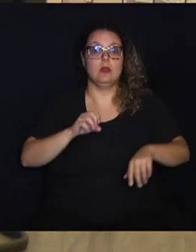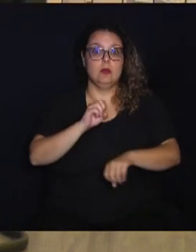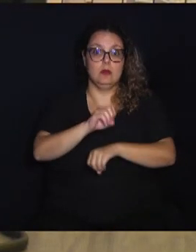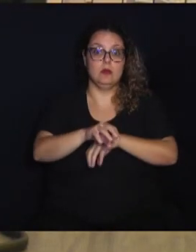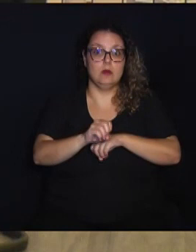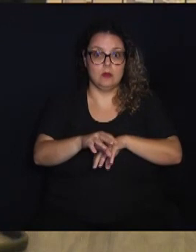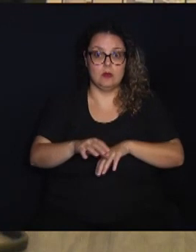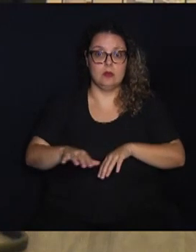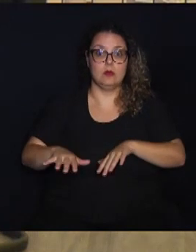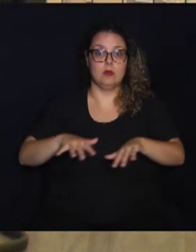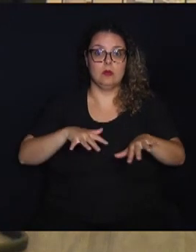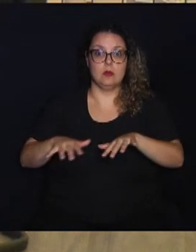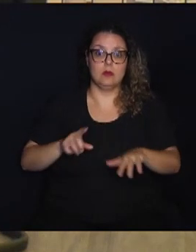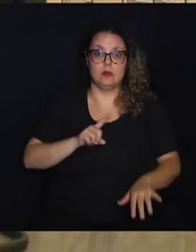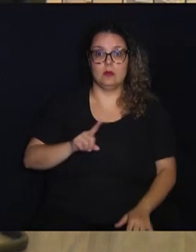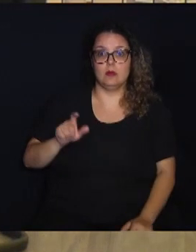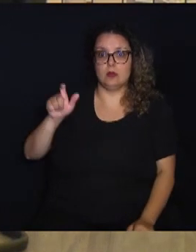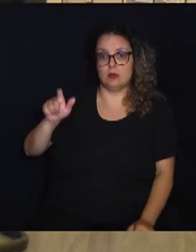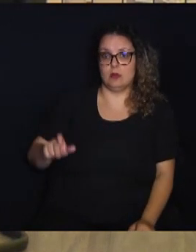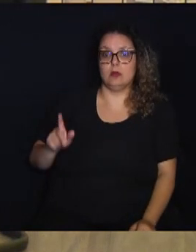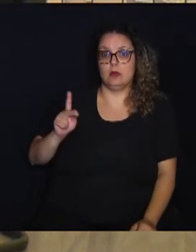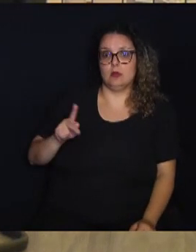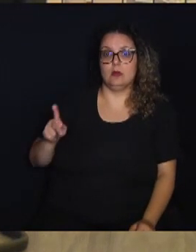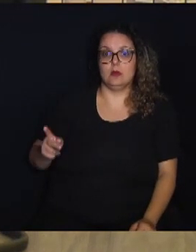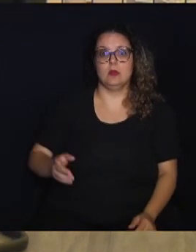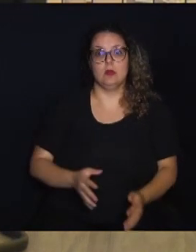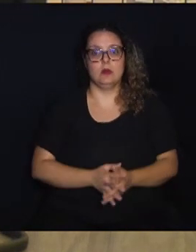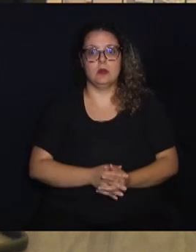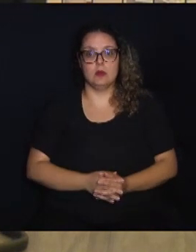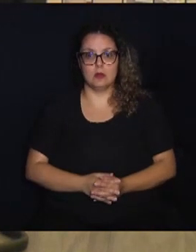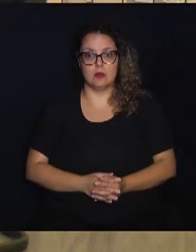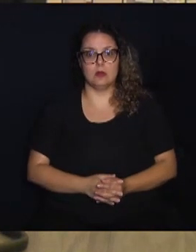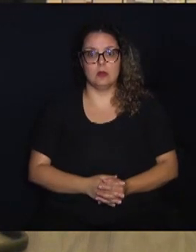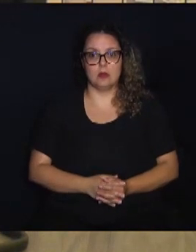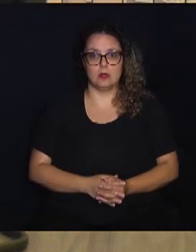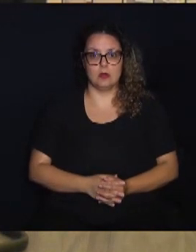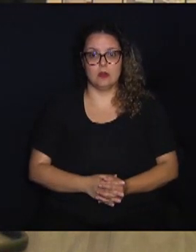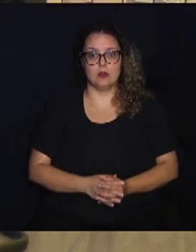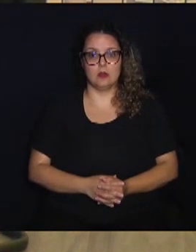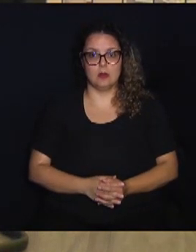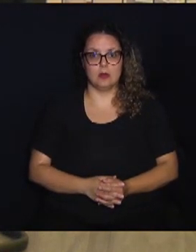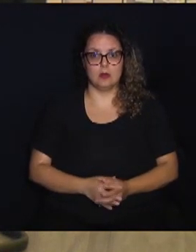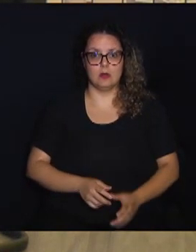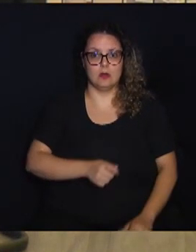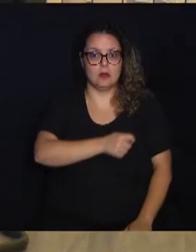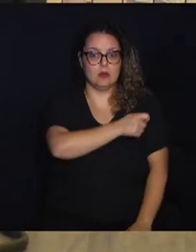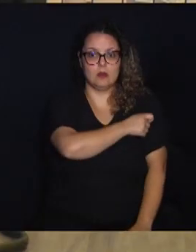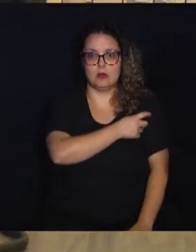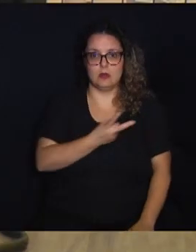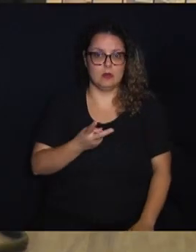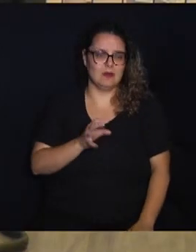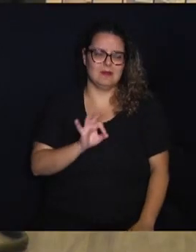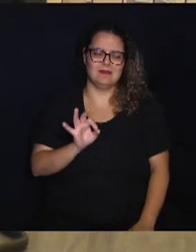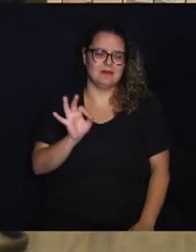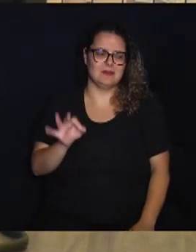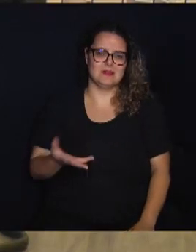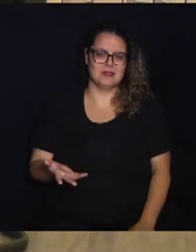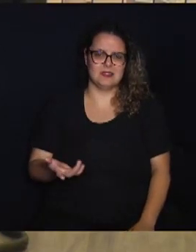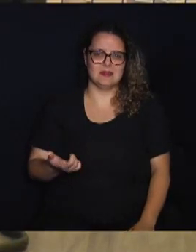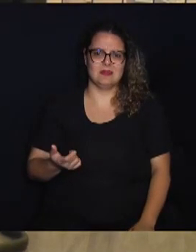o movimento. Pilates. Não era a professora, né? Eu fiz 2 aulas e desisti, não deu nada certo. E já fiquei